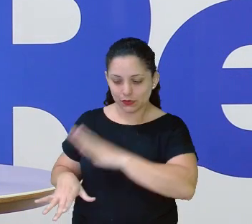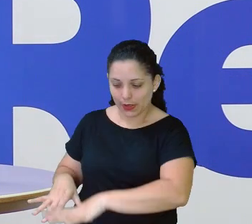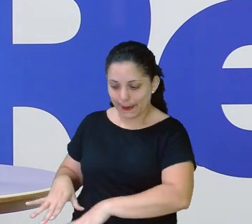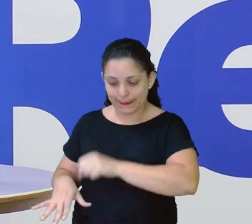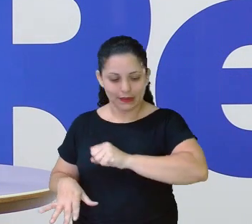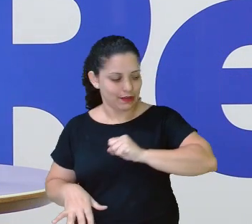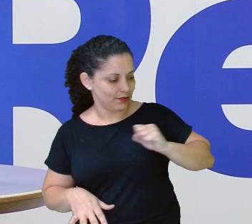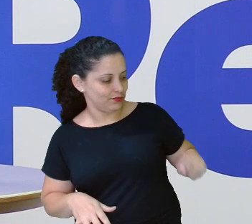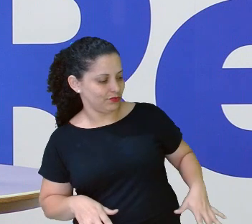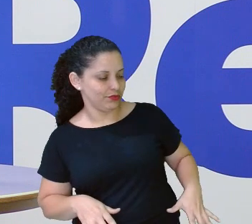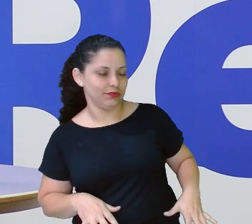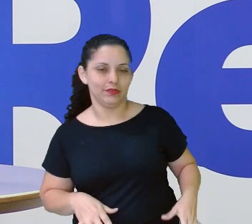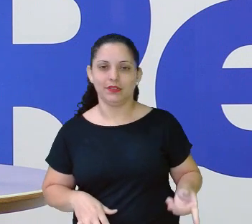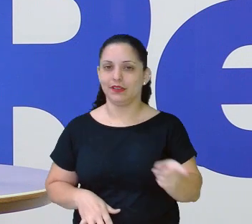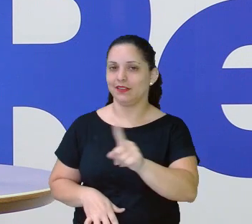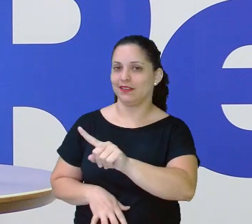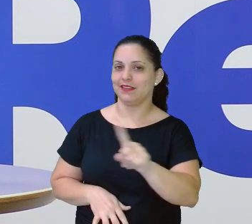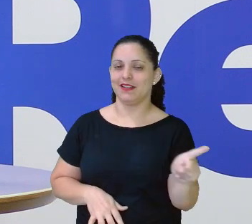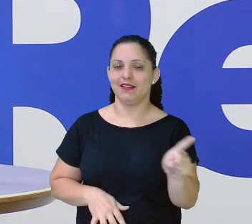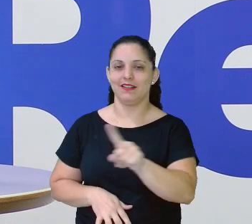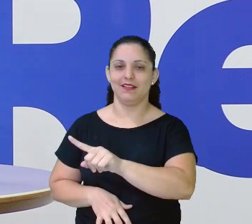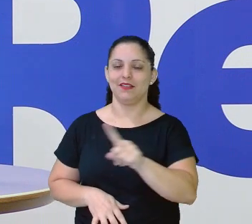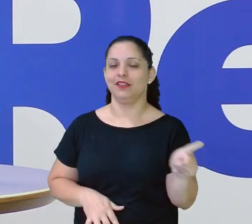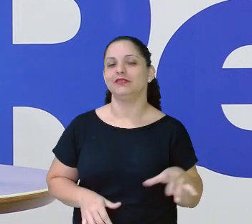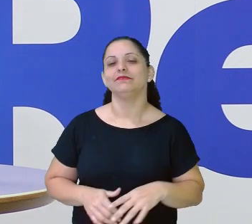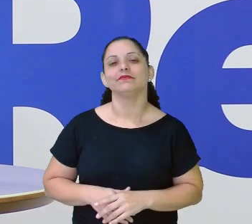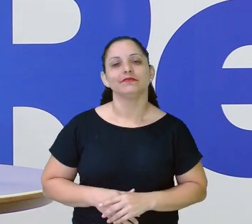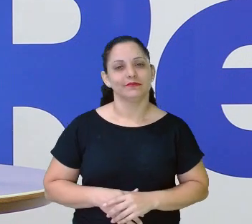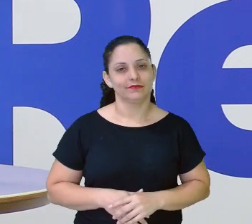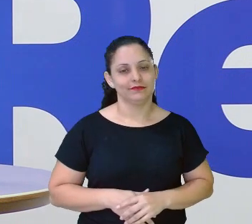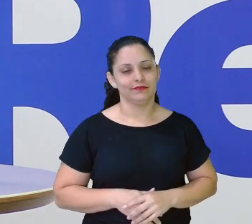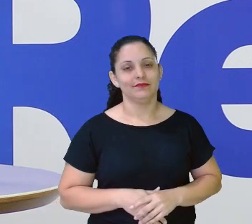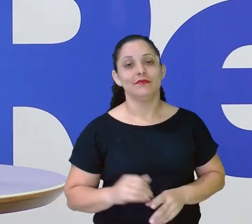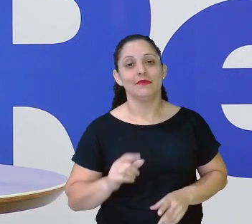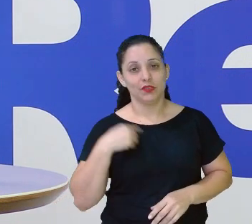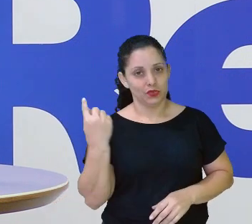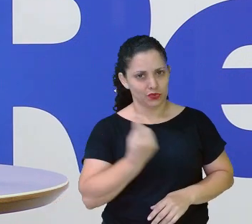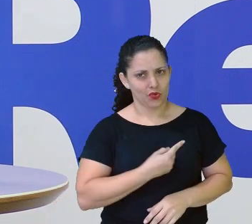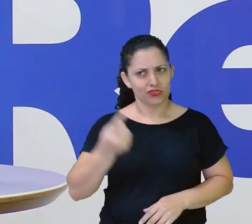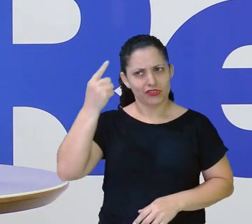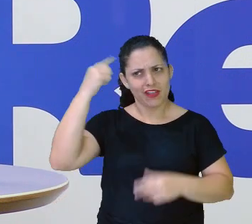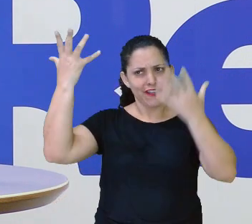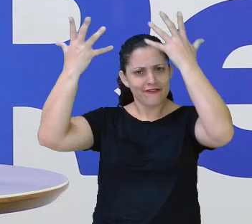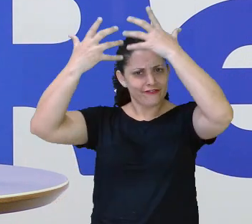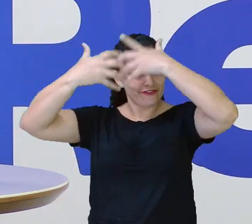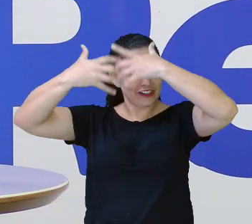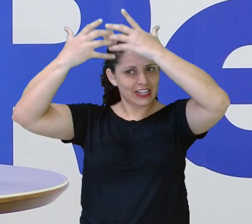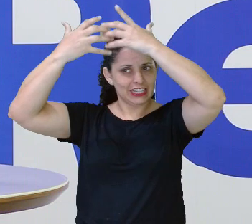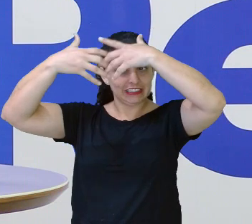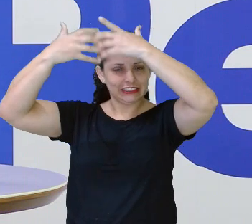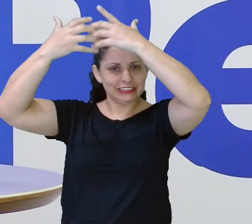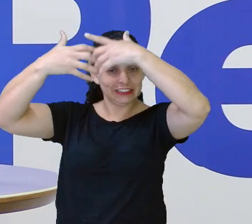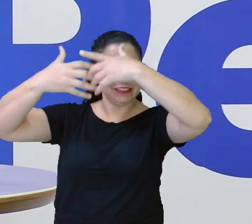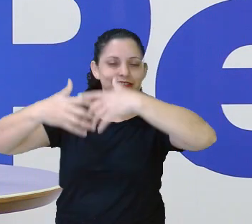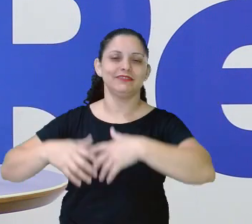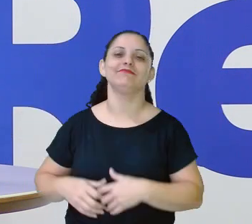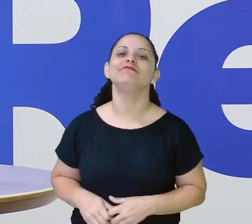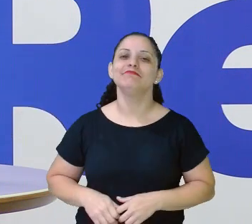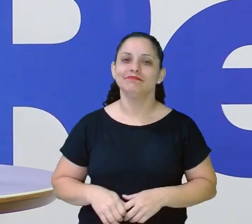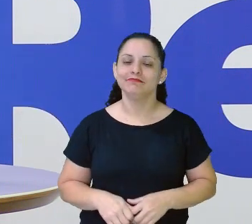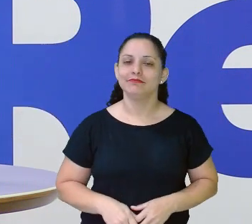apanhar? Não, né? Isso que o professor pediu para a gente refletir um pouco, né?